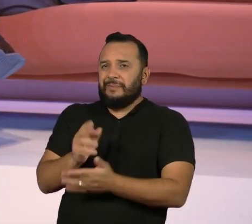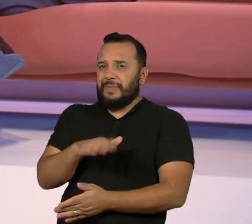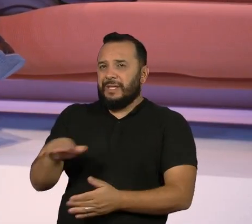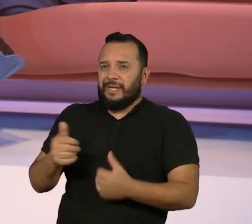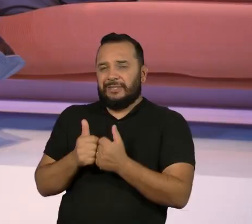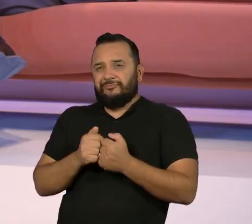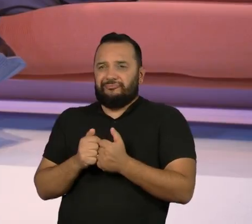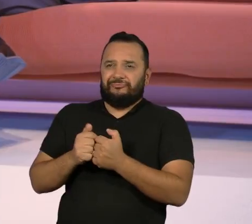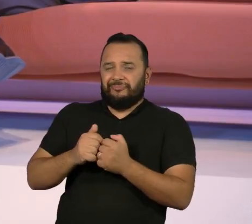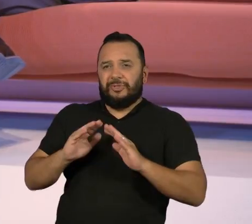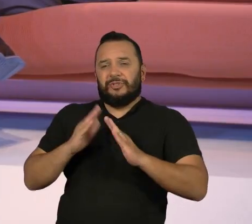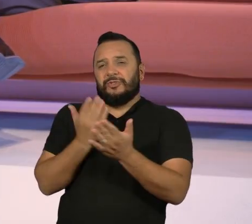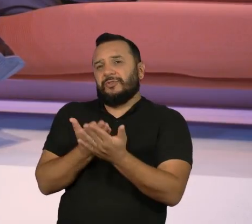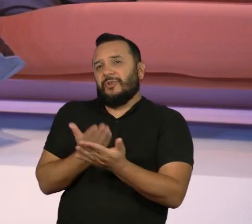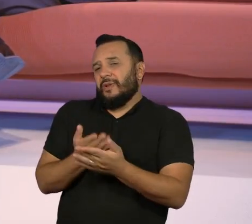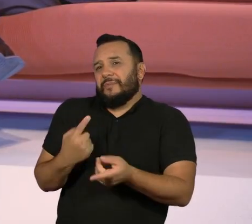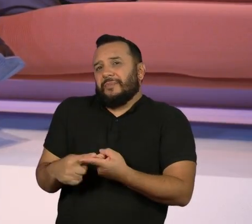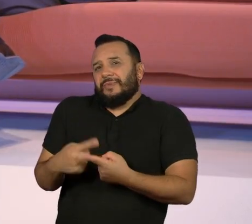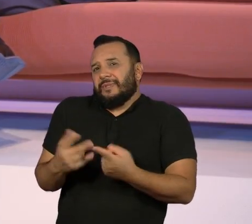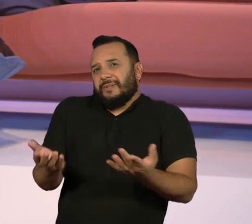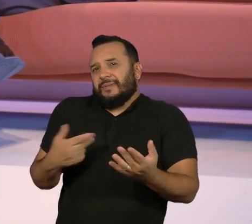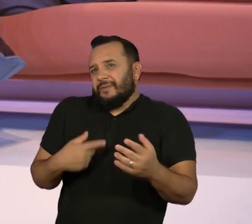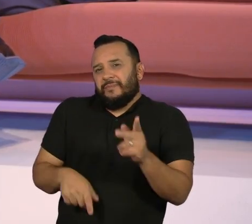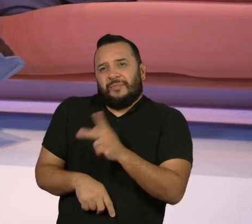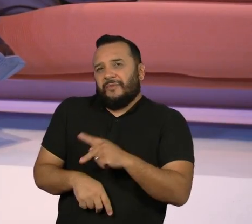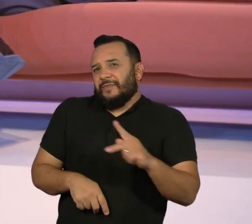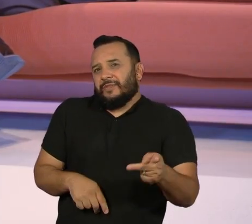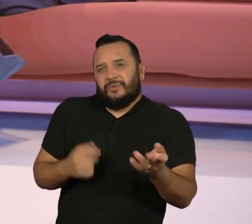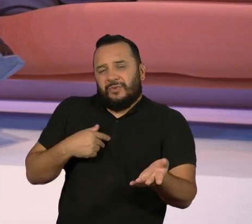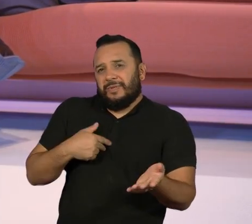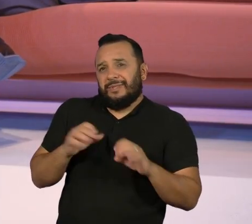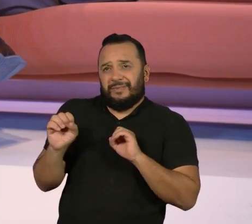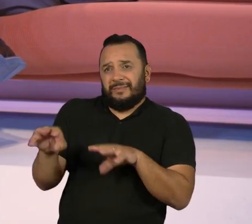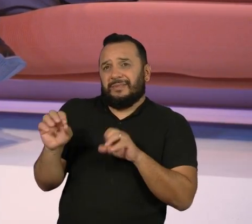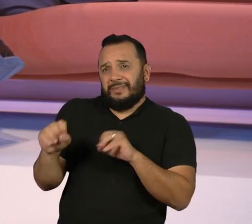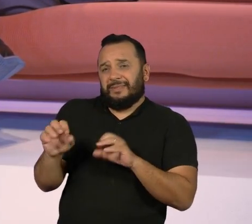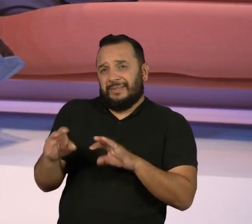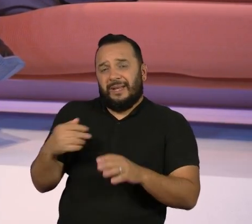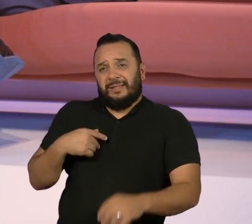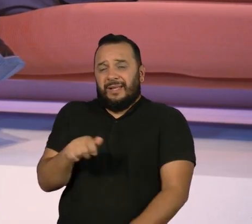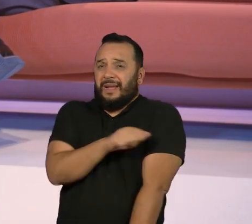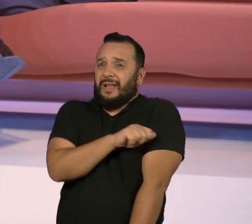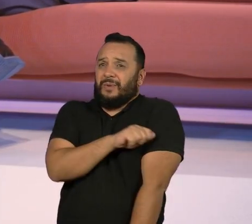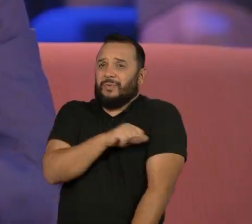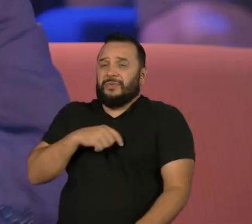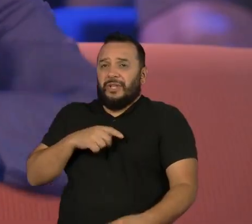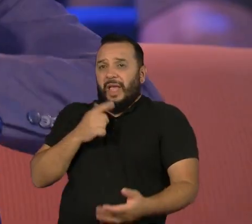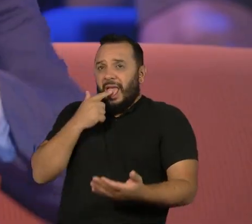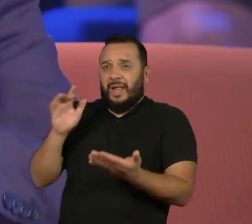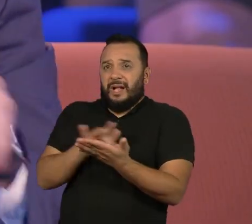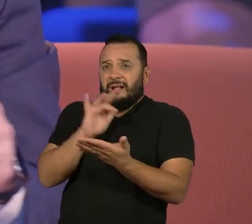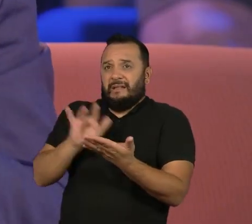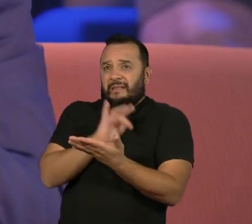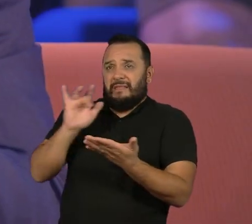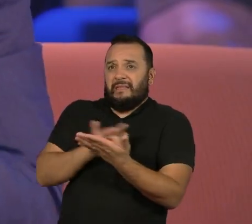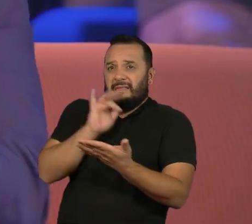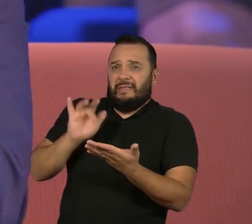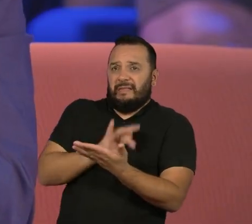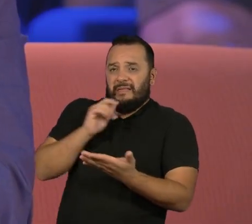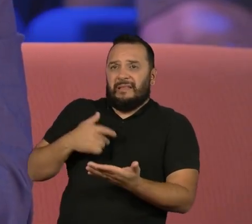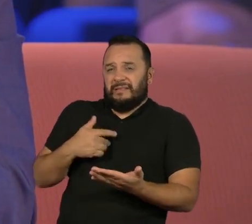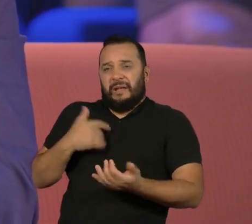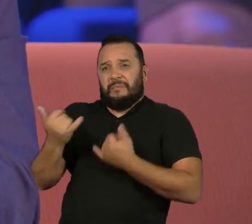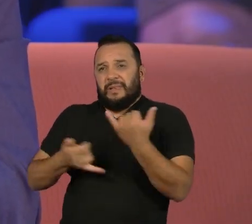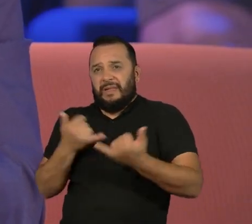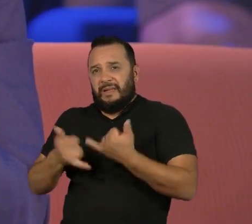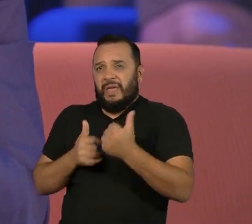presentes nas escolas, porque não tem como um professor tentar dar uma aula e estar o aluno lá numa rede social, estar o aluno lá no joguinho. Isso não faz